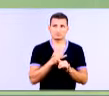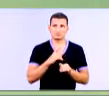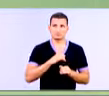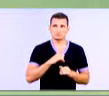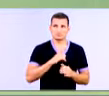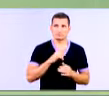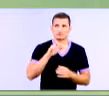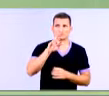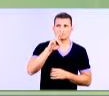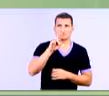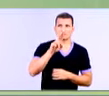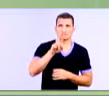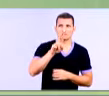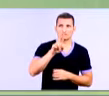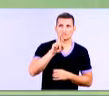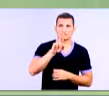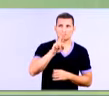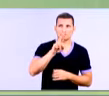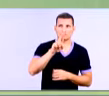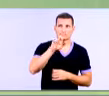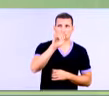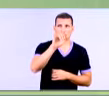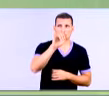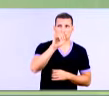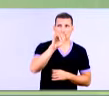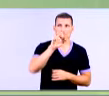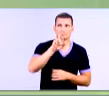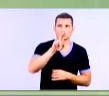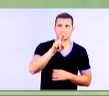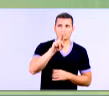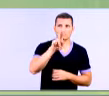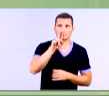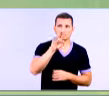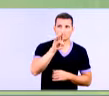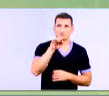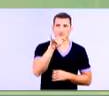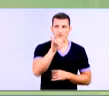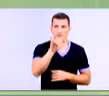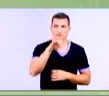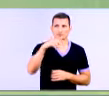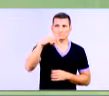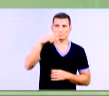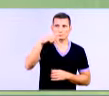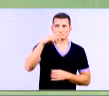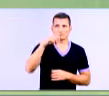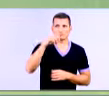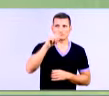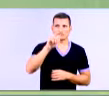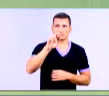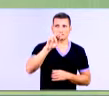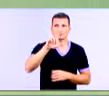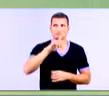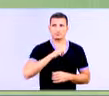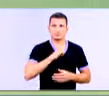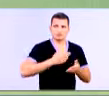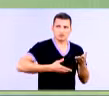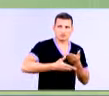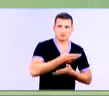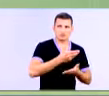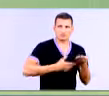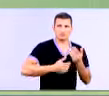Perl, o Python, são linguagens até um pouco mais, que abstraem mais a interação entre o homem e o